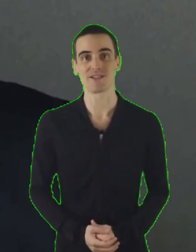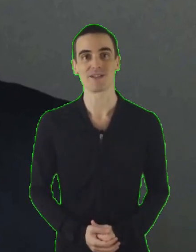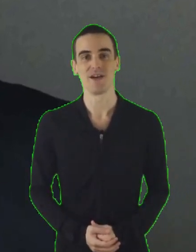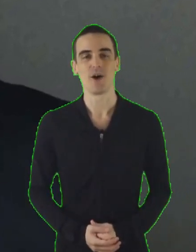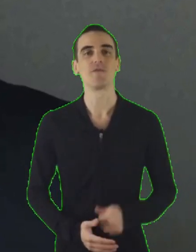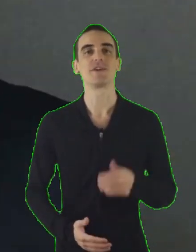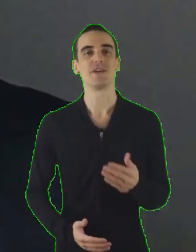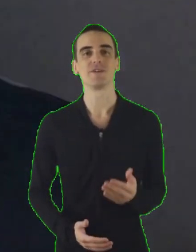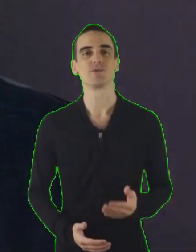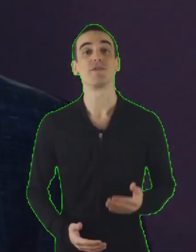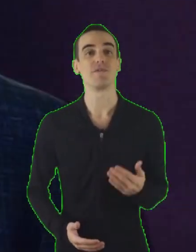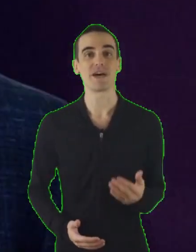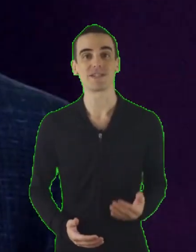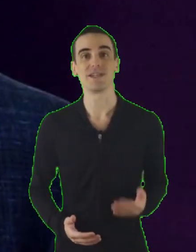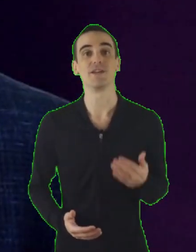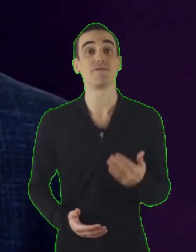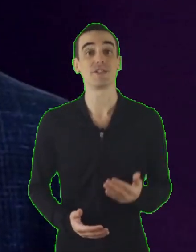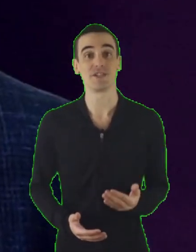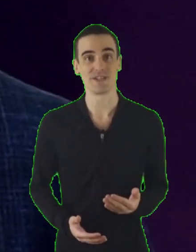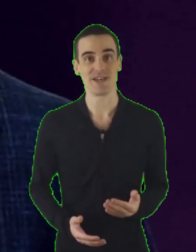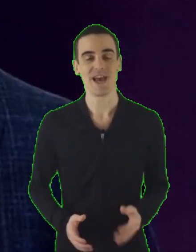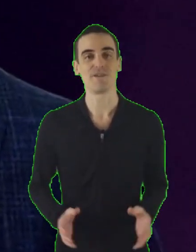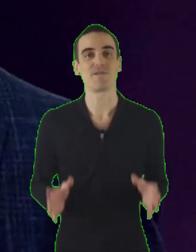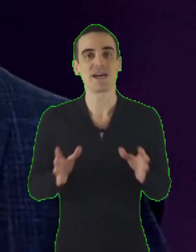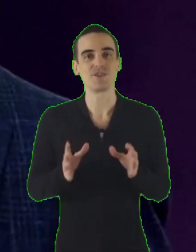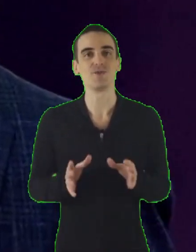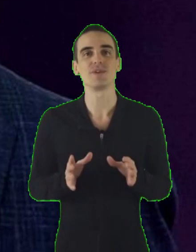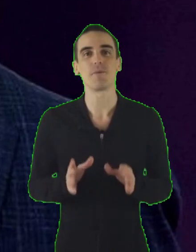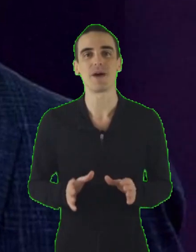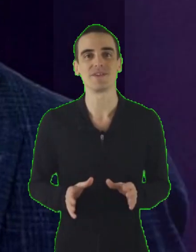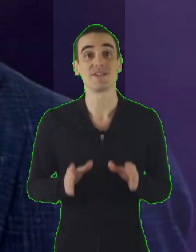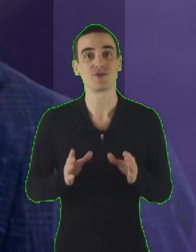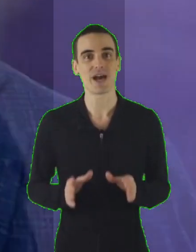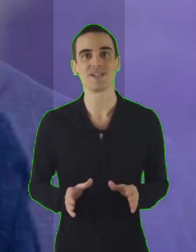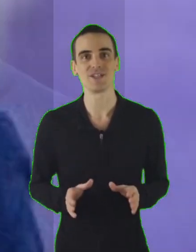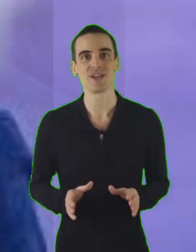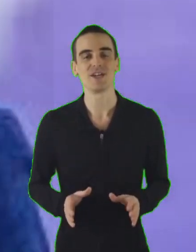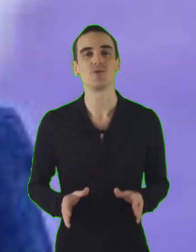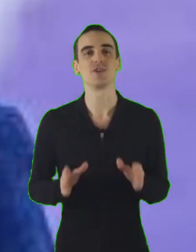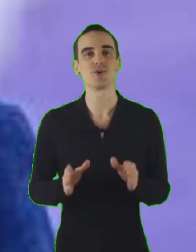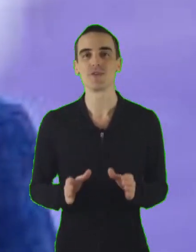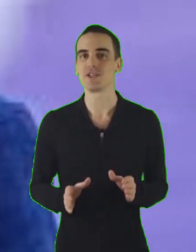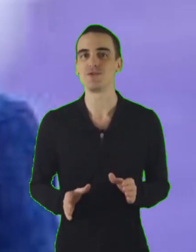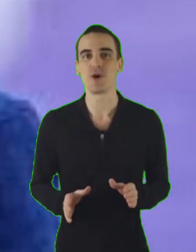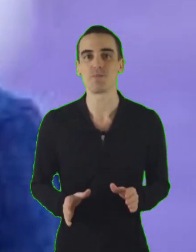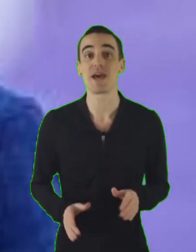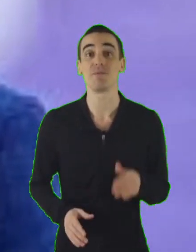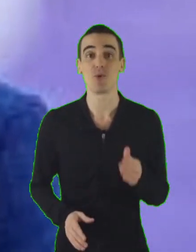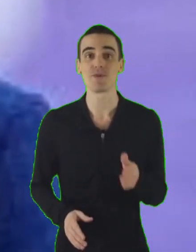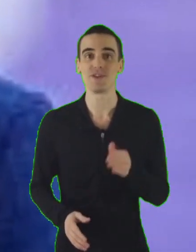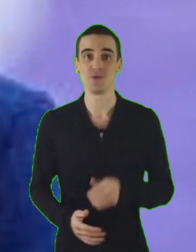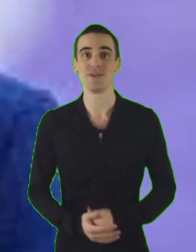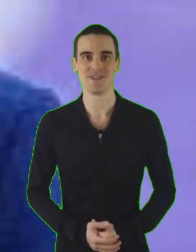Fenômeno, lançou oferta pública, na última semana, para conseguir a captação de até 50 milhões de reais por meio da emissão de notas comerciais,